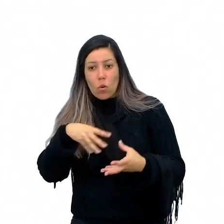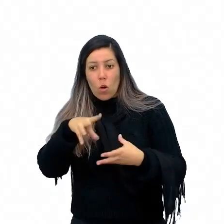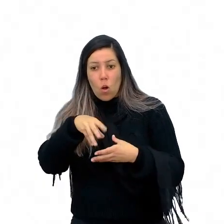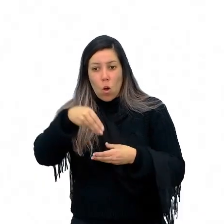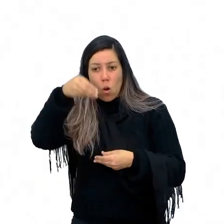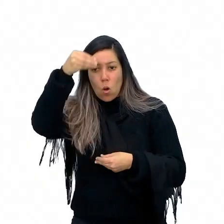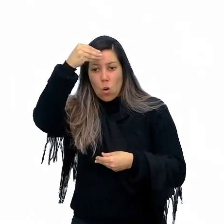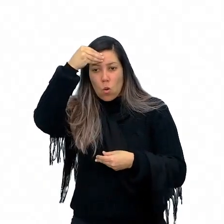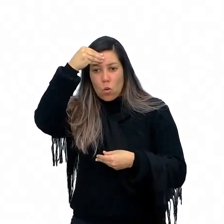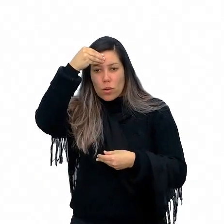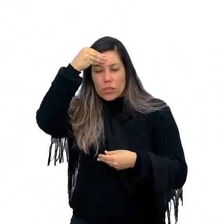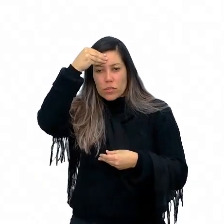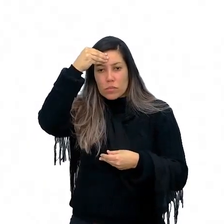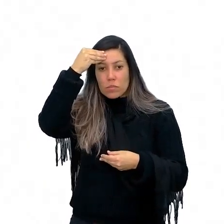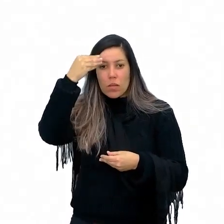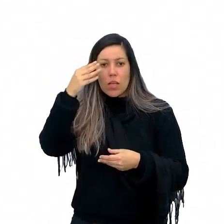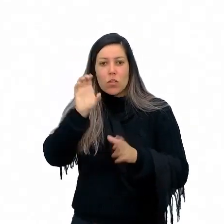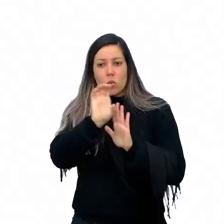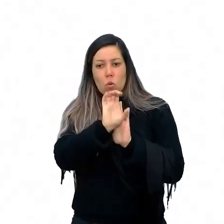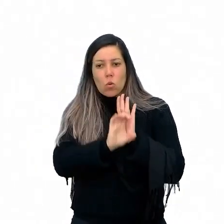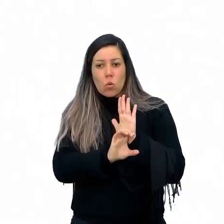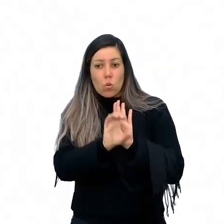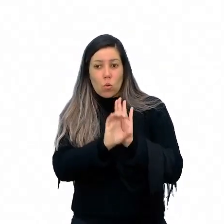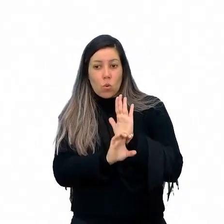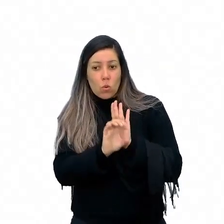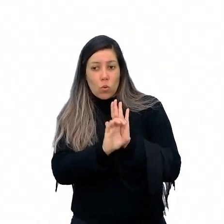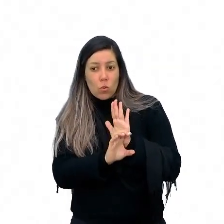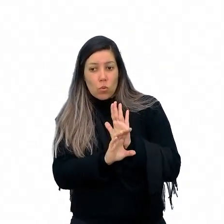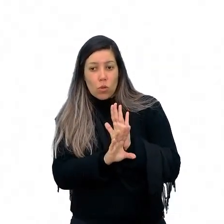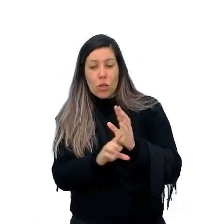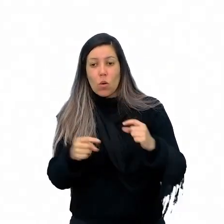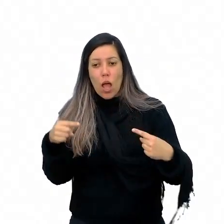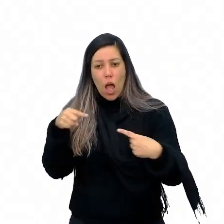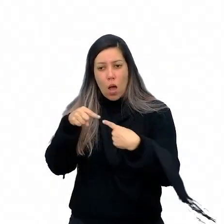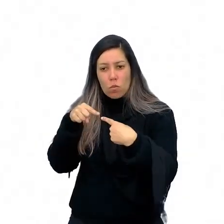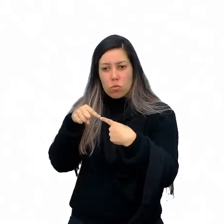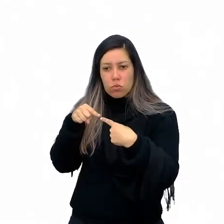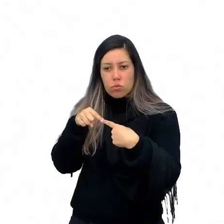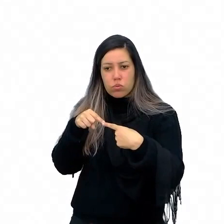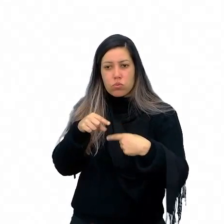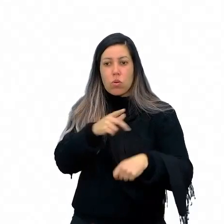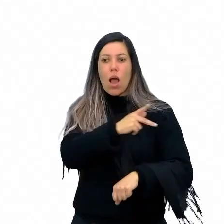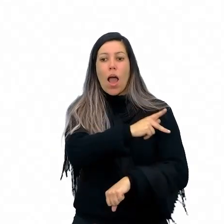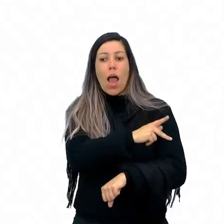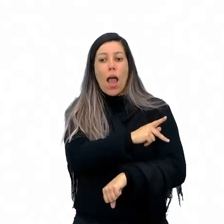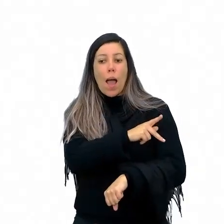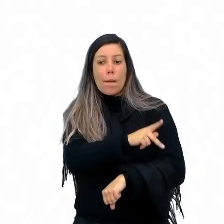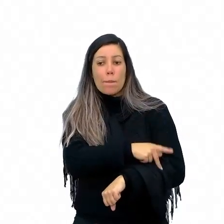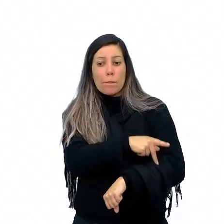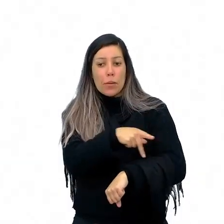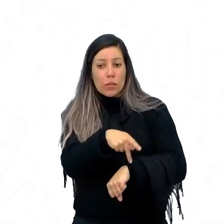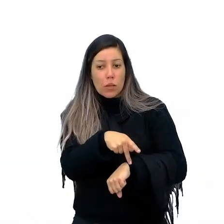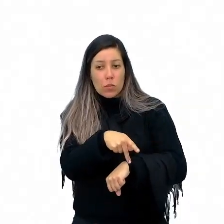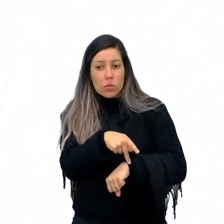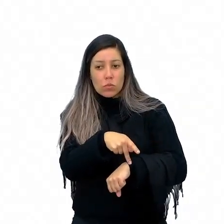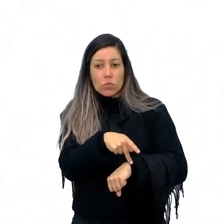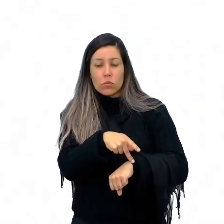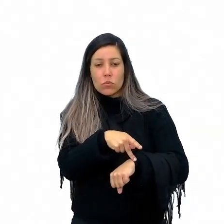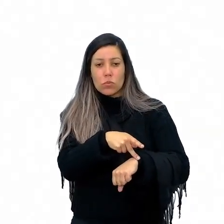já tem um olhar pedagógico, tá certo? Mas que vai me localizar no tempo e no espaço para que eu saiba,